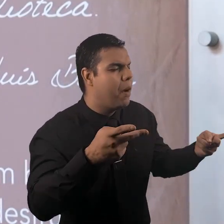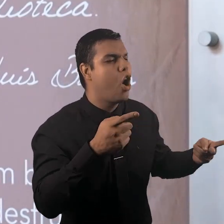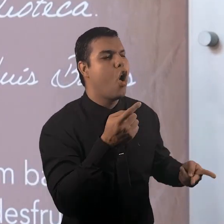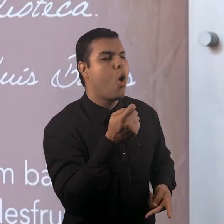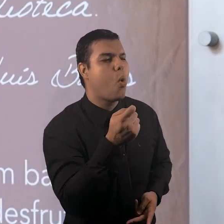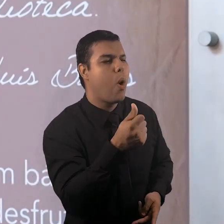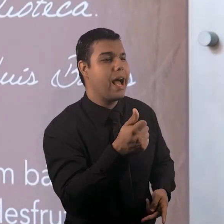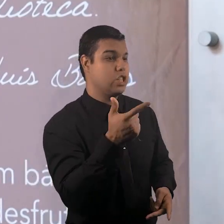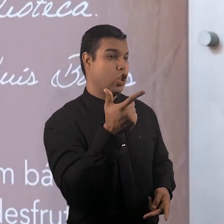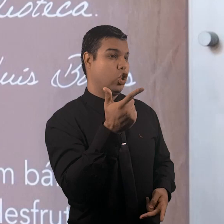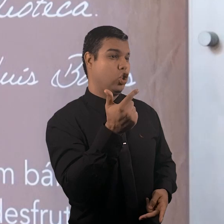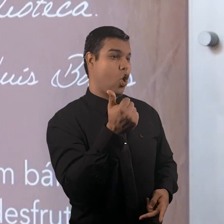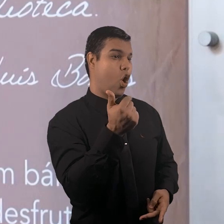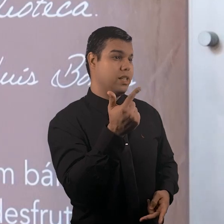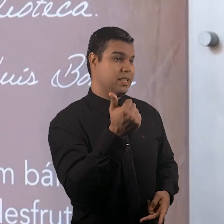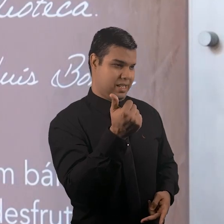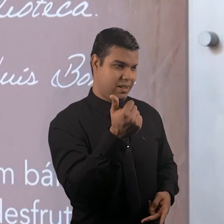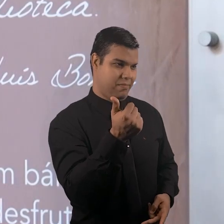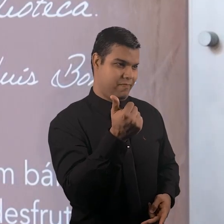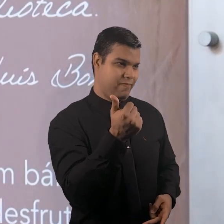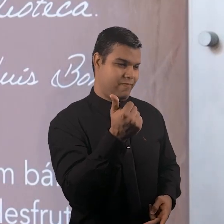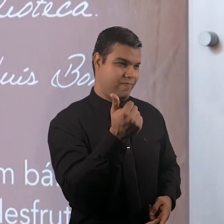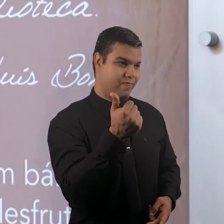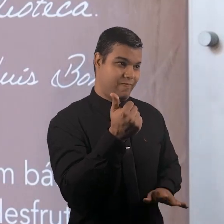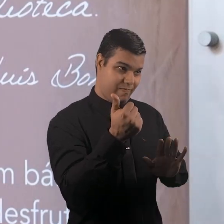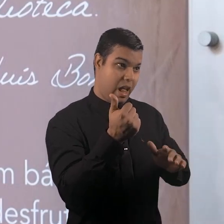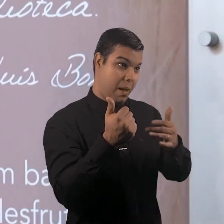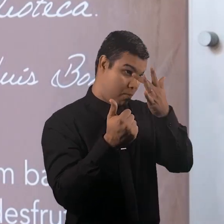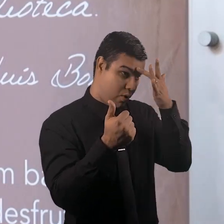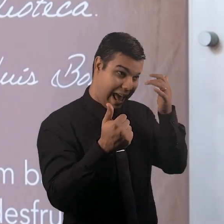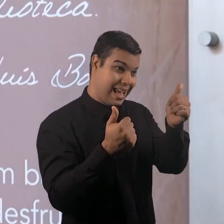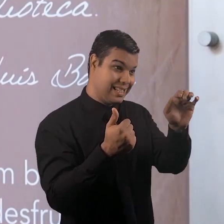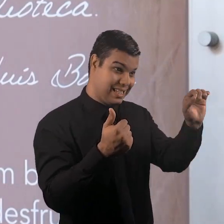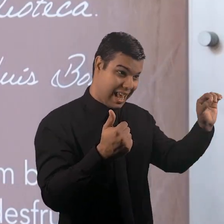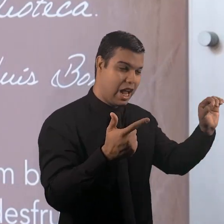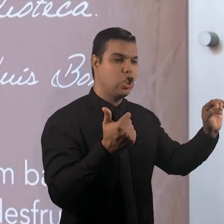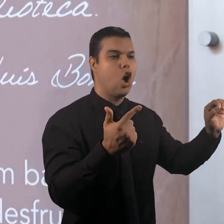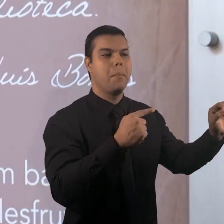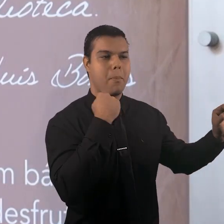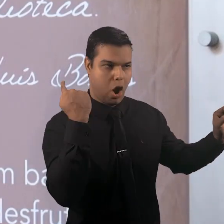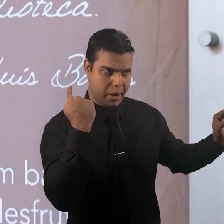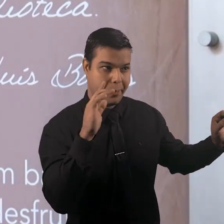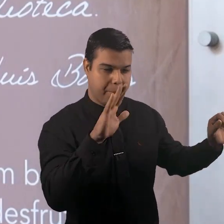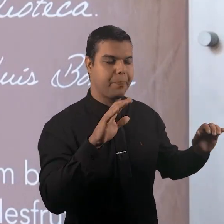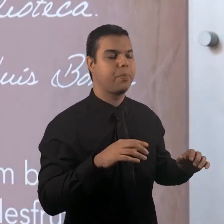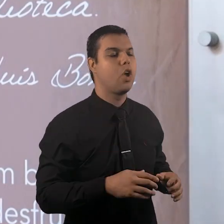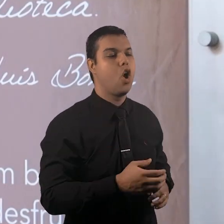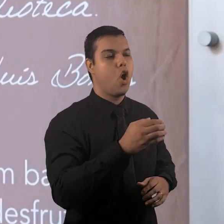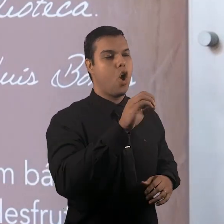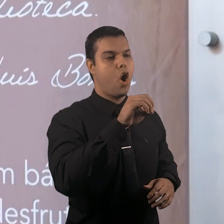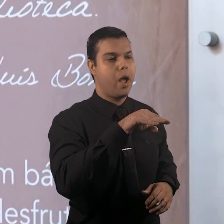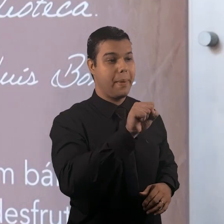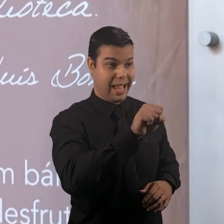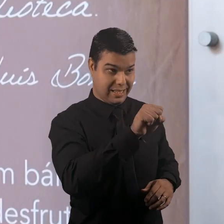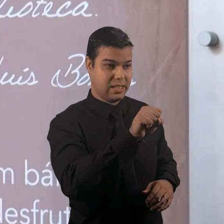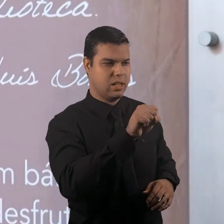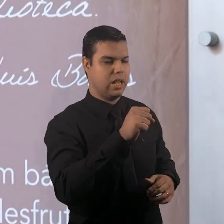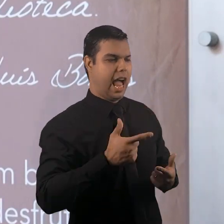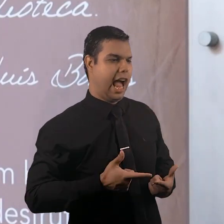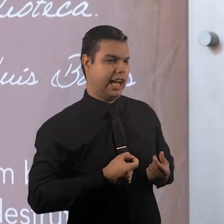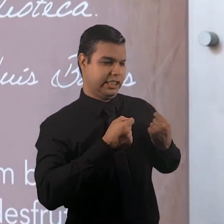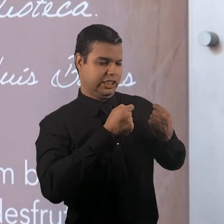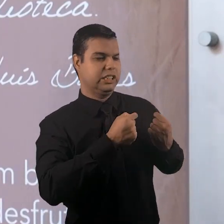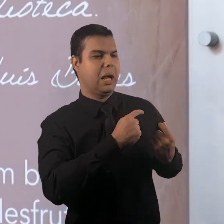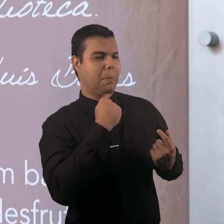população mundial era de quase 12 óbitos, cerca de 12 a cada 100 mil mulheres. E segundo o Ministério da Saúde, no ano passado, o câncer de mama matou